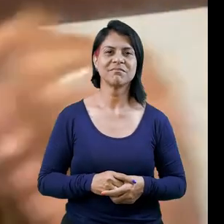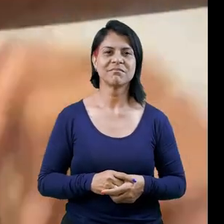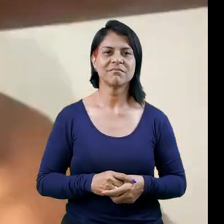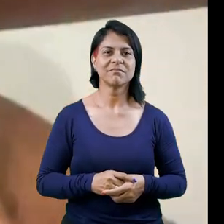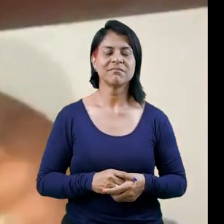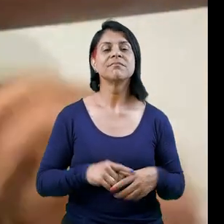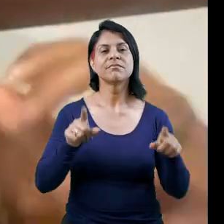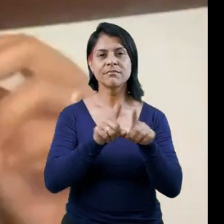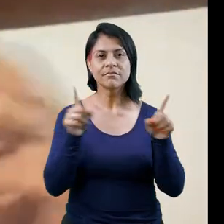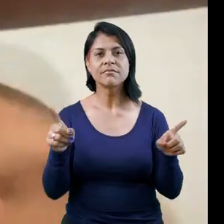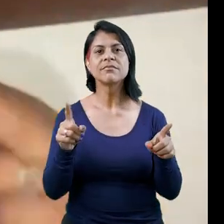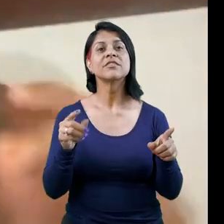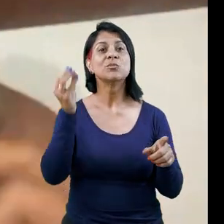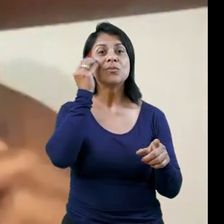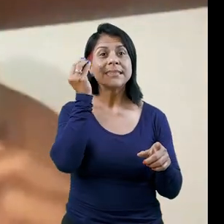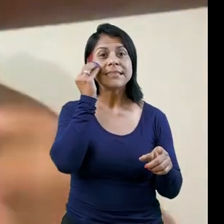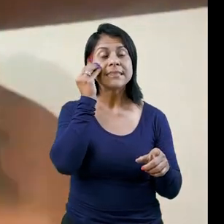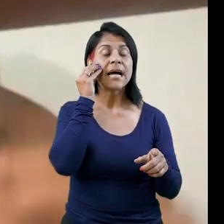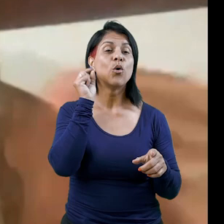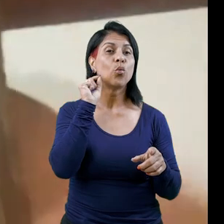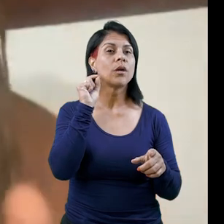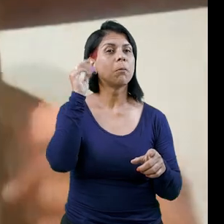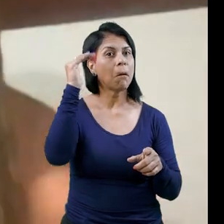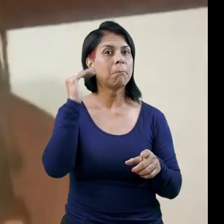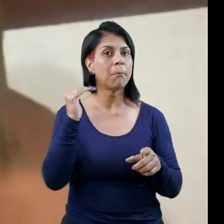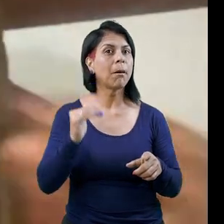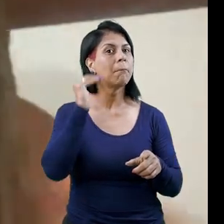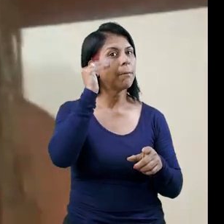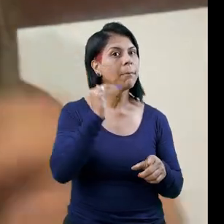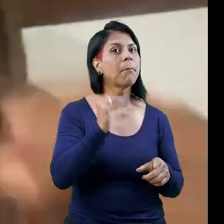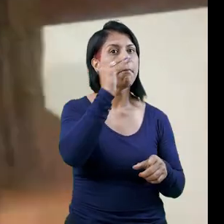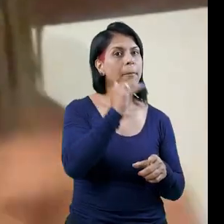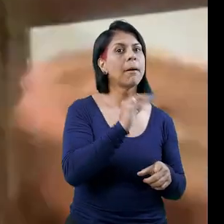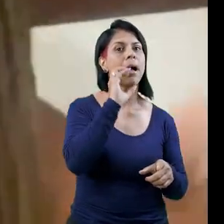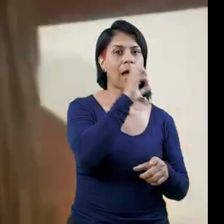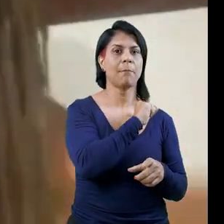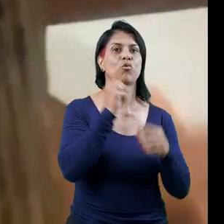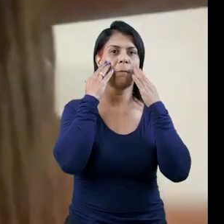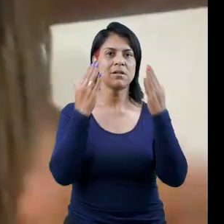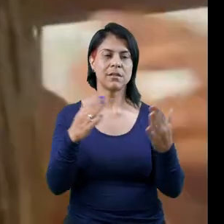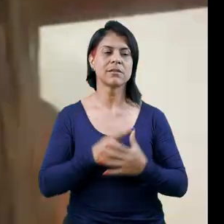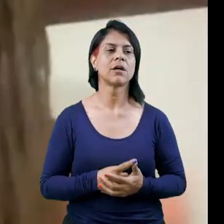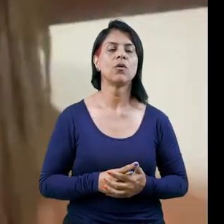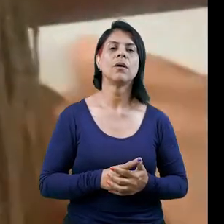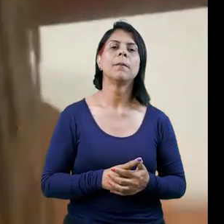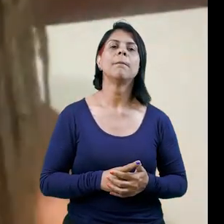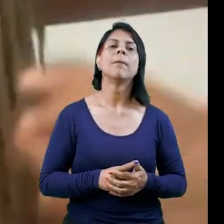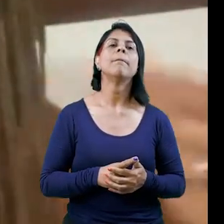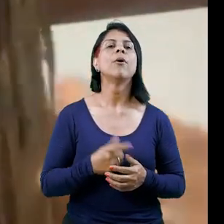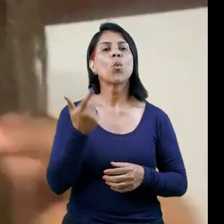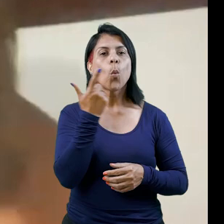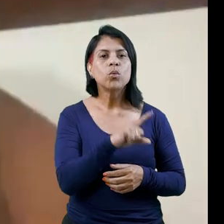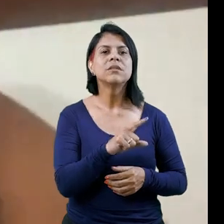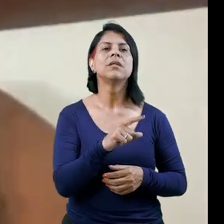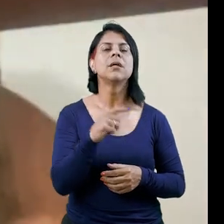E num ritmo... Vamos tentar dar um ritmo. Vamos tentando ritmar essa apresentação, do tipo, pegar um flow para a gente